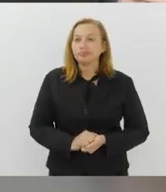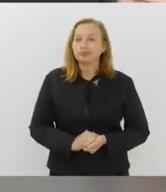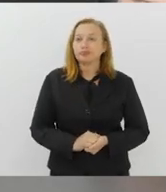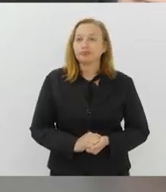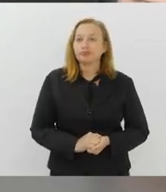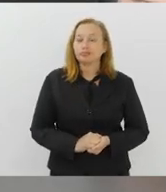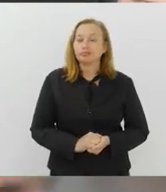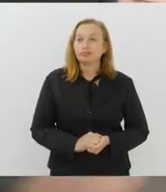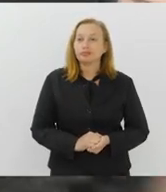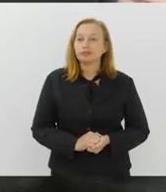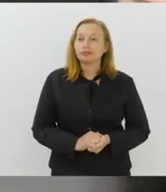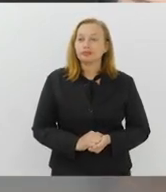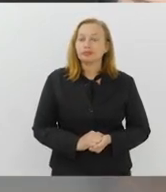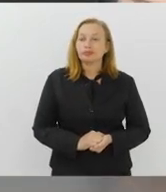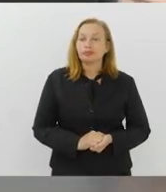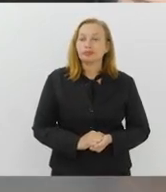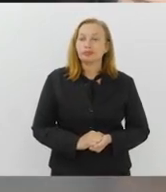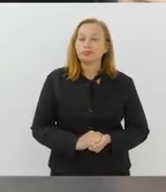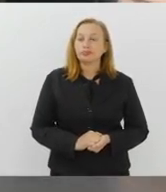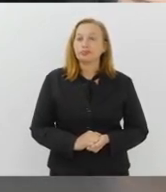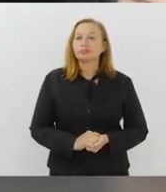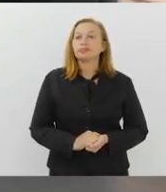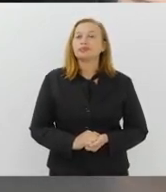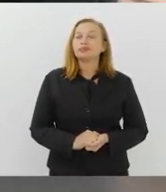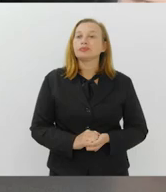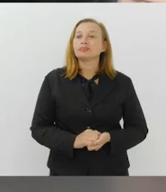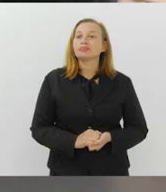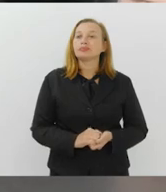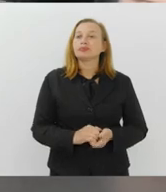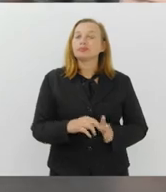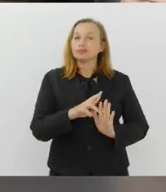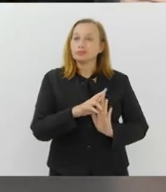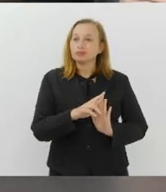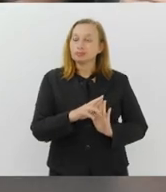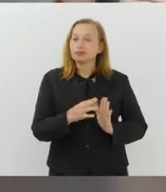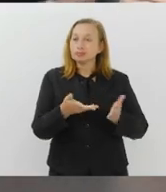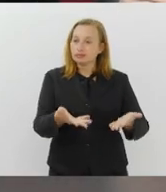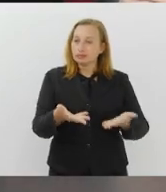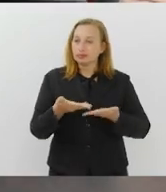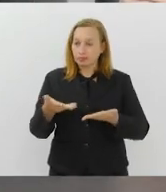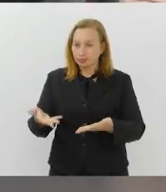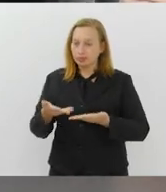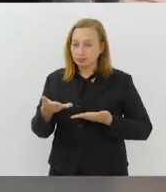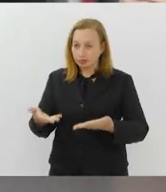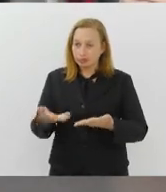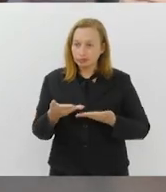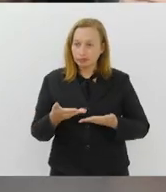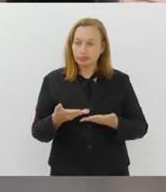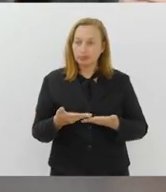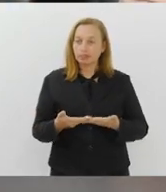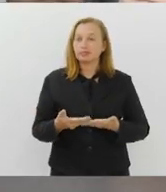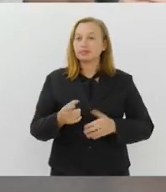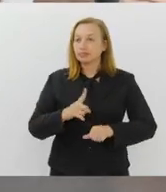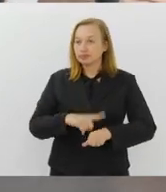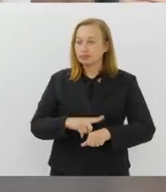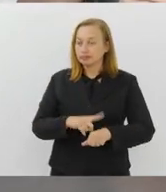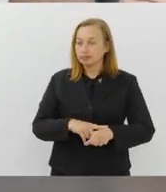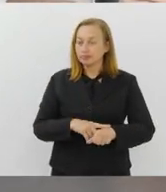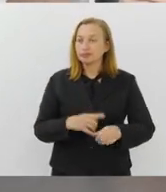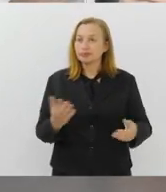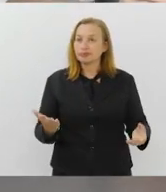de comparecimento daqueles que foram convidados e convocados para esta comissão parlamentar de inquérito.